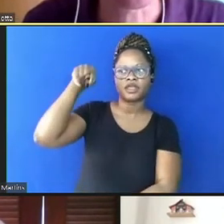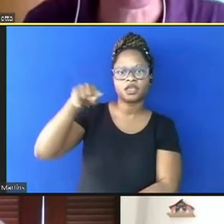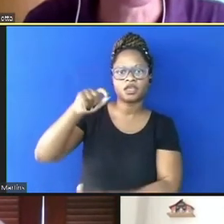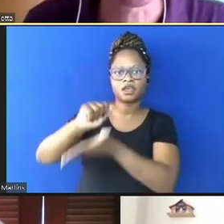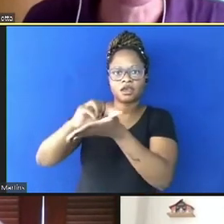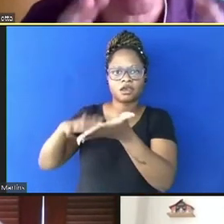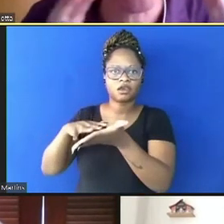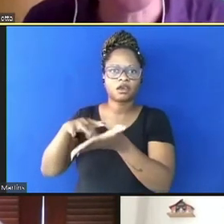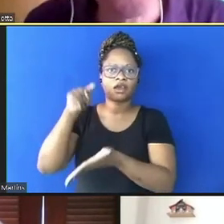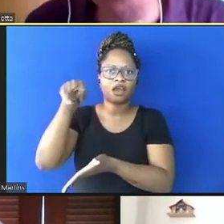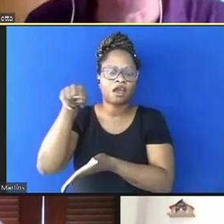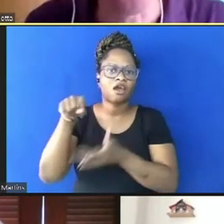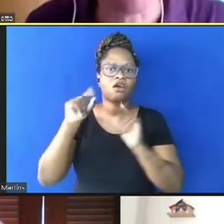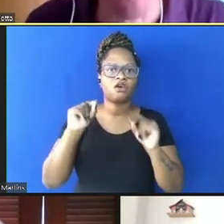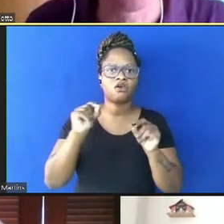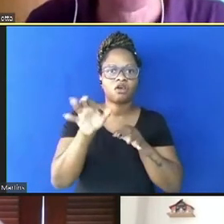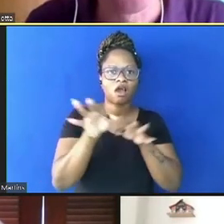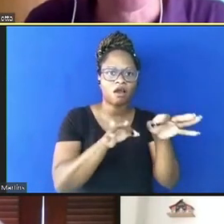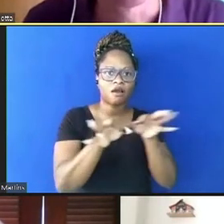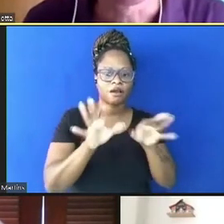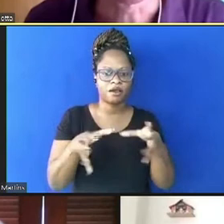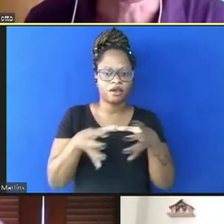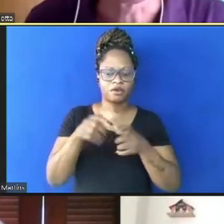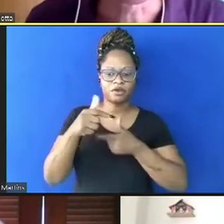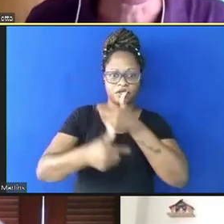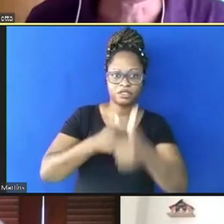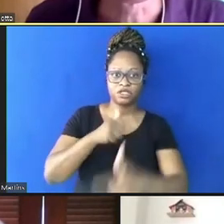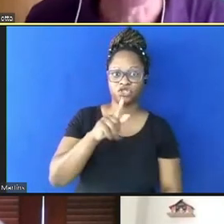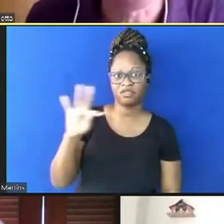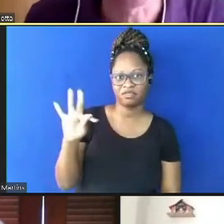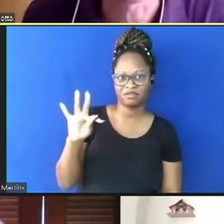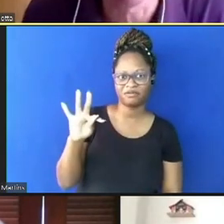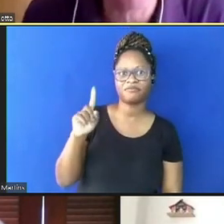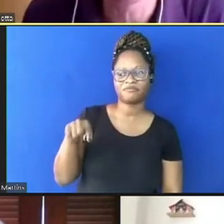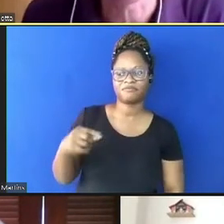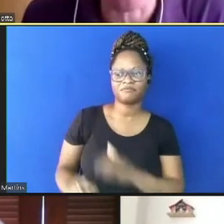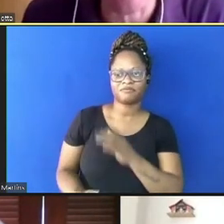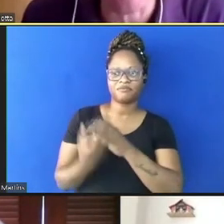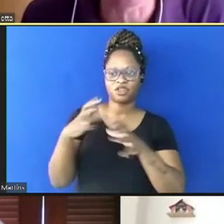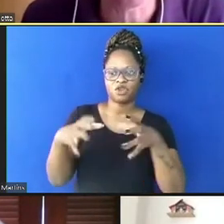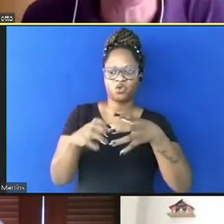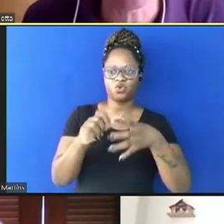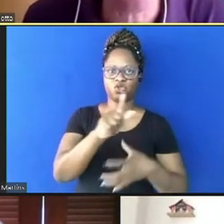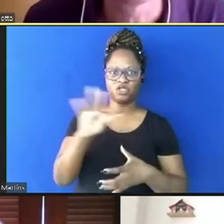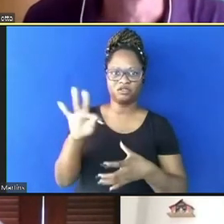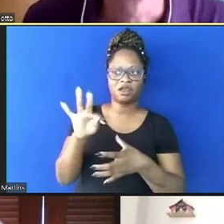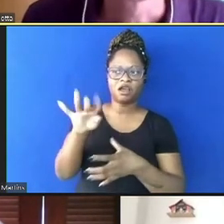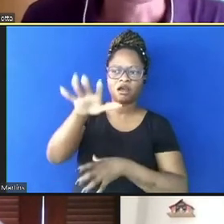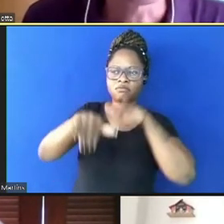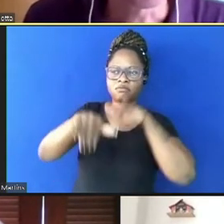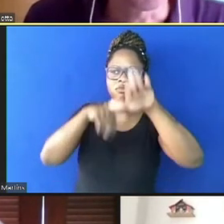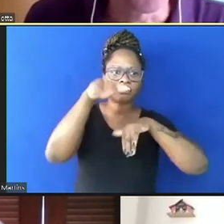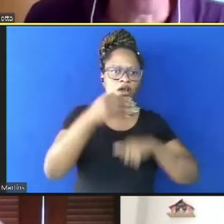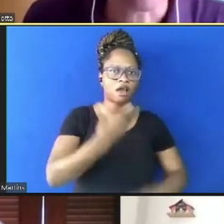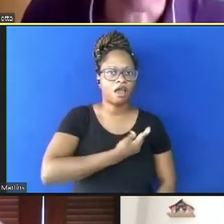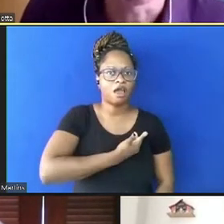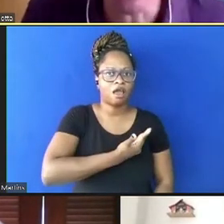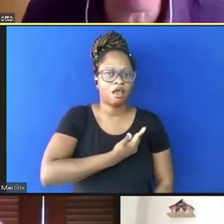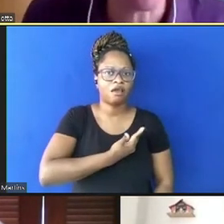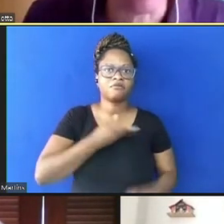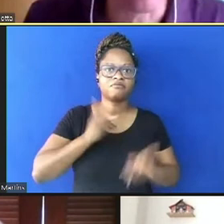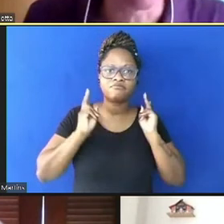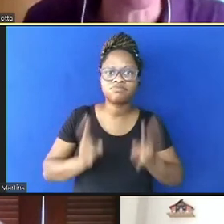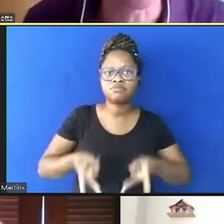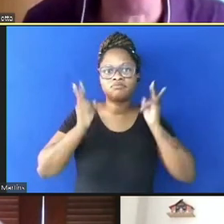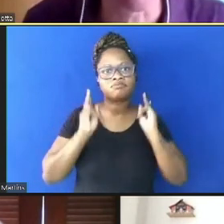chamou a atenção, foi a montagem do nosso grupo de trabalho, né, em que montamos um grupo de trabalho de colegas que continuam,